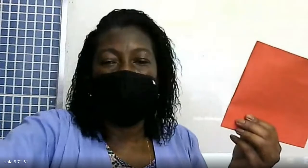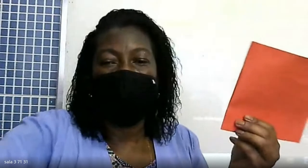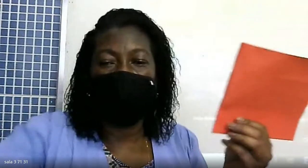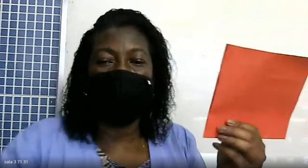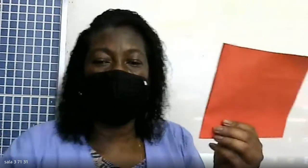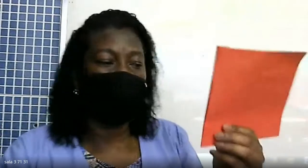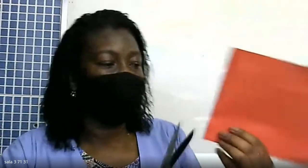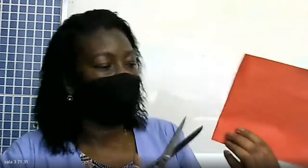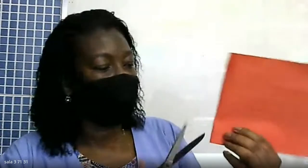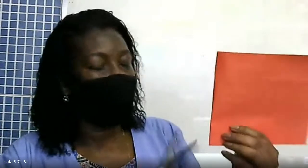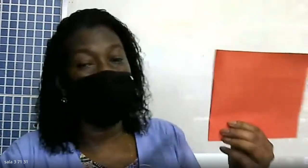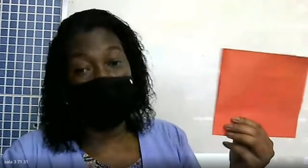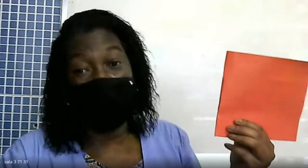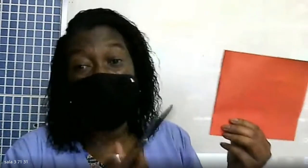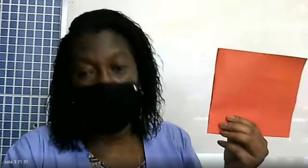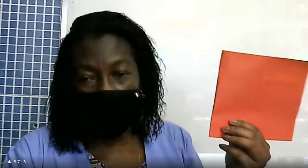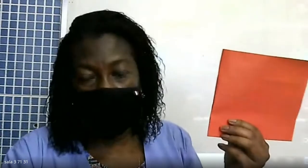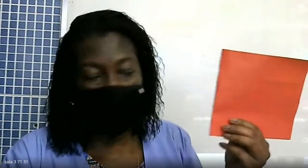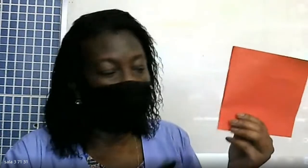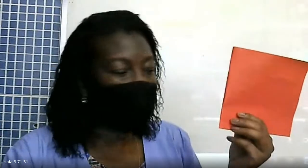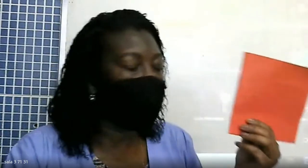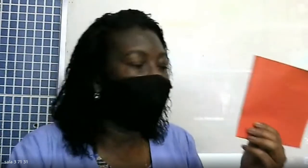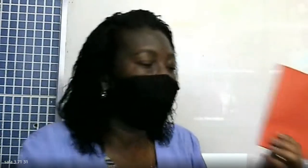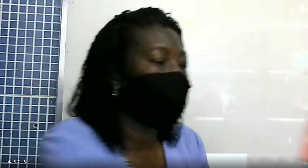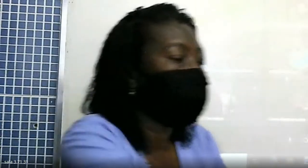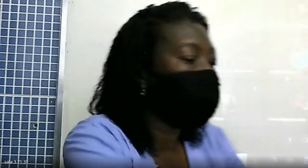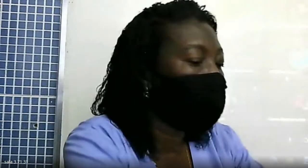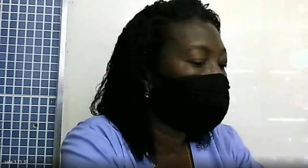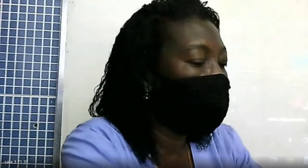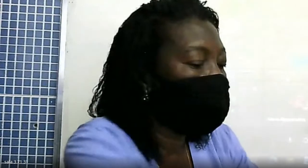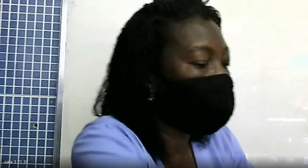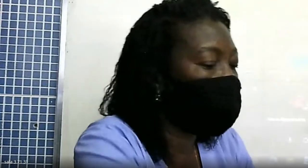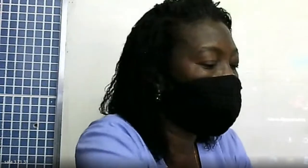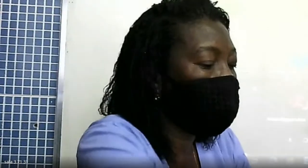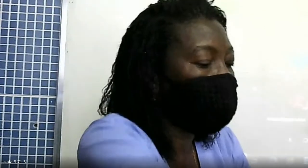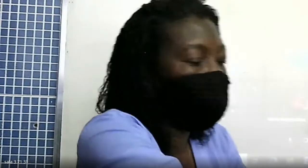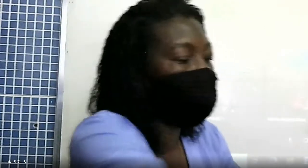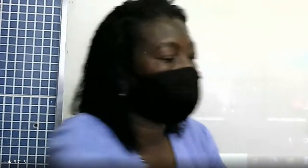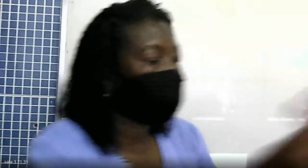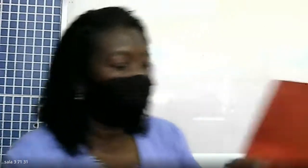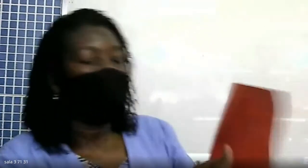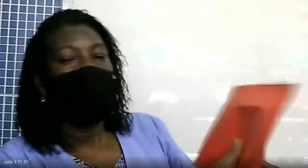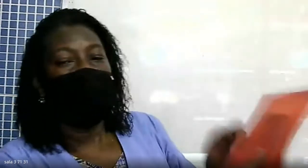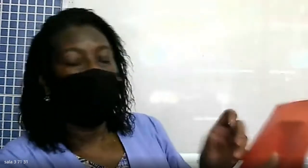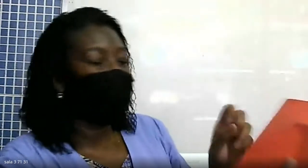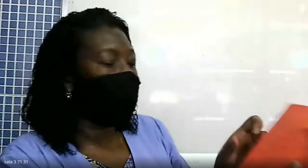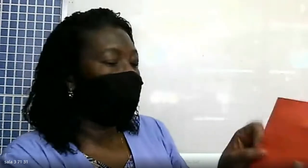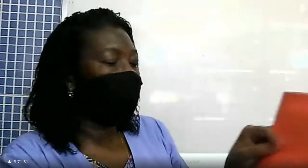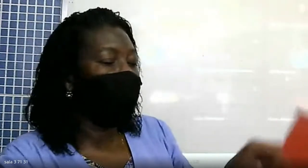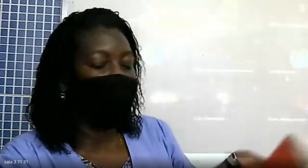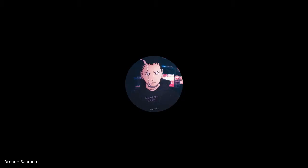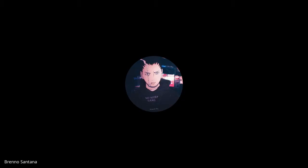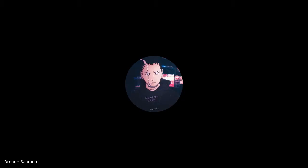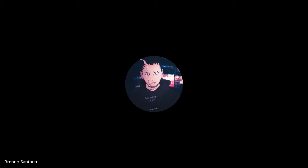metade de um... Eu vou fazer direto, porque já estou acostumada. Espera aí, deixa eu fazer. Eu desenho